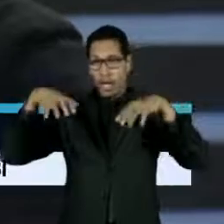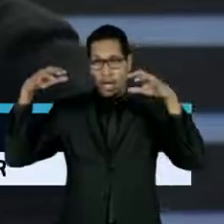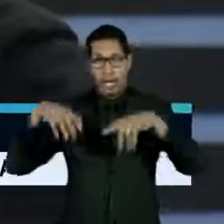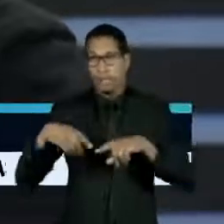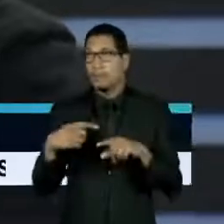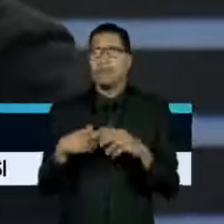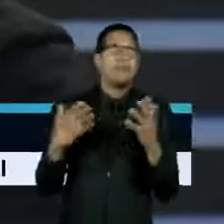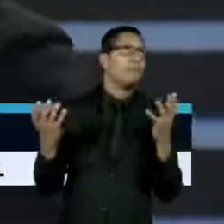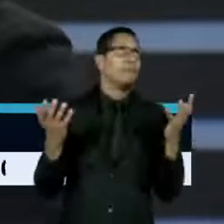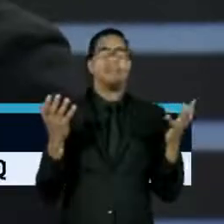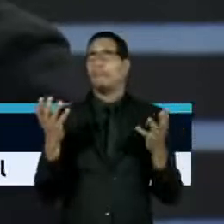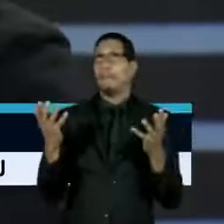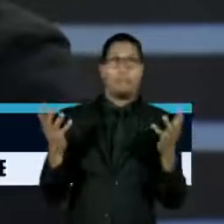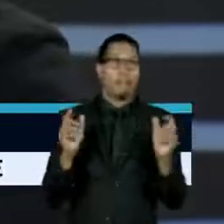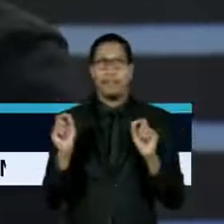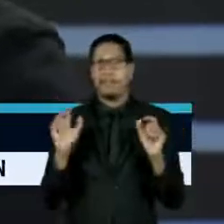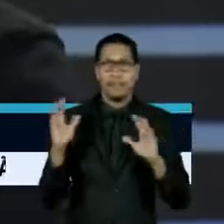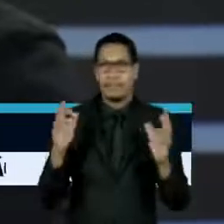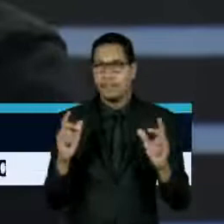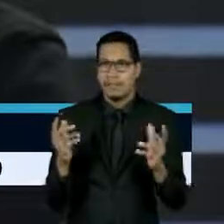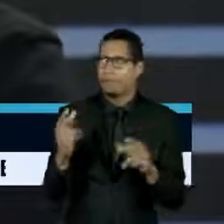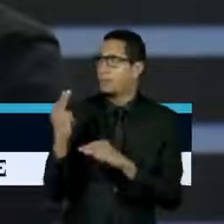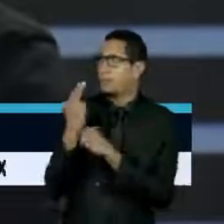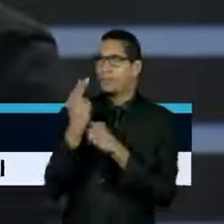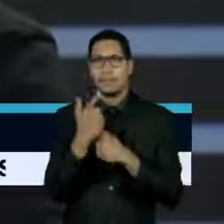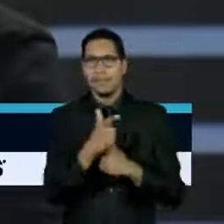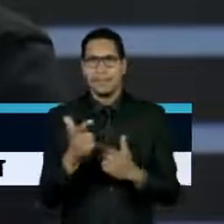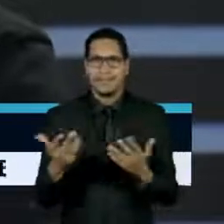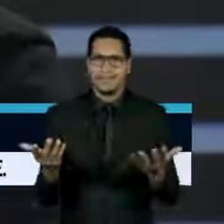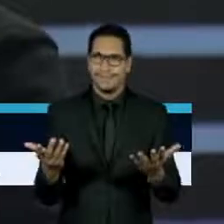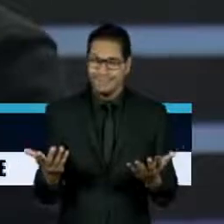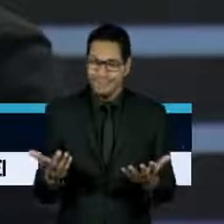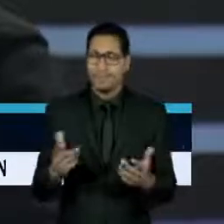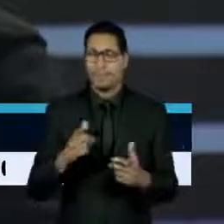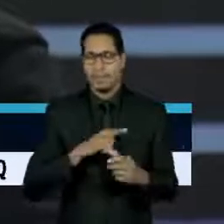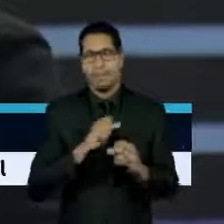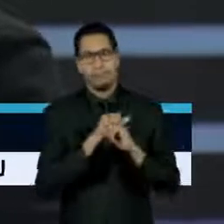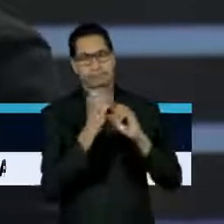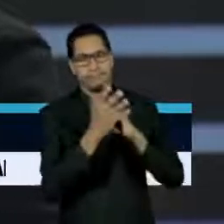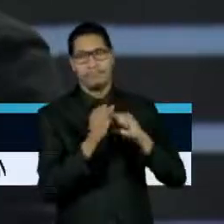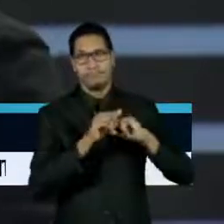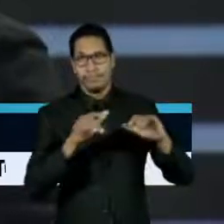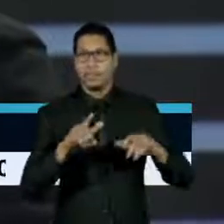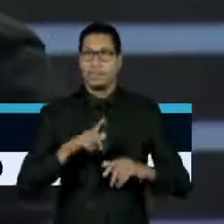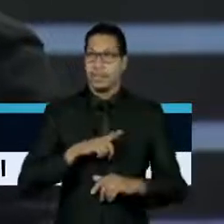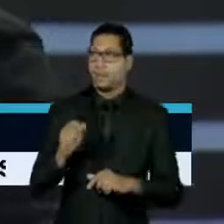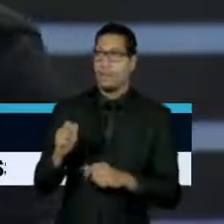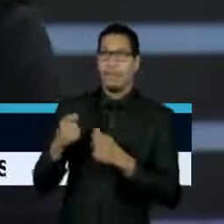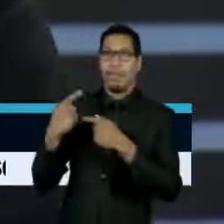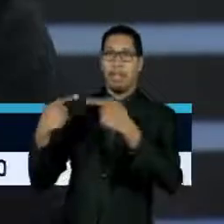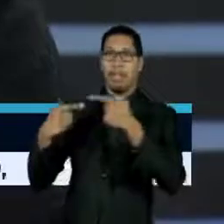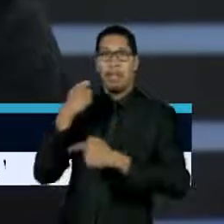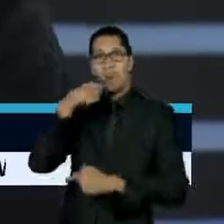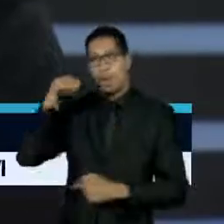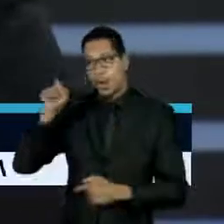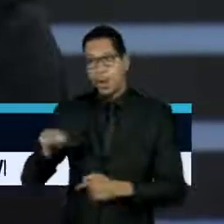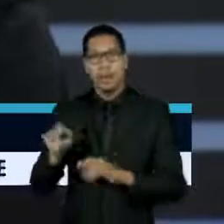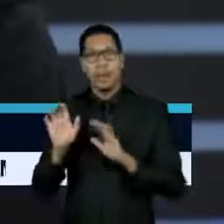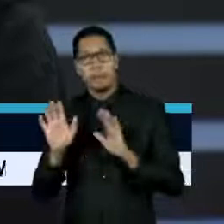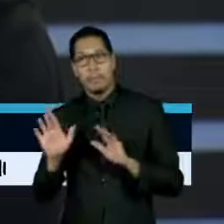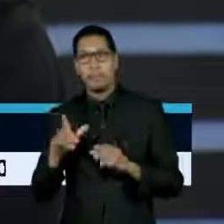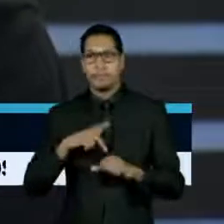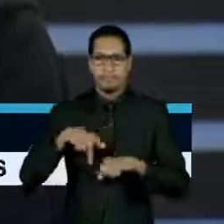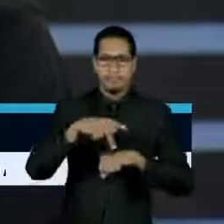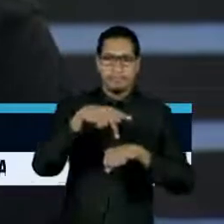cadeias produtivas no nível global e, para completar, teve guerra na Ucrânia. Mas países e